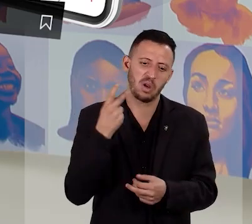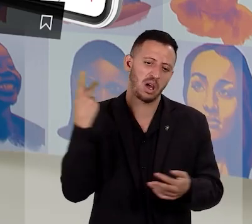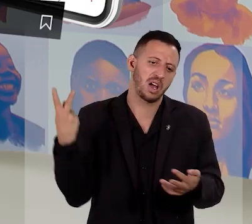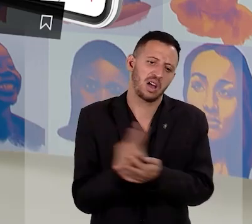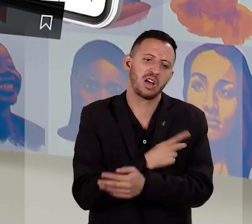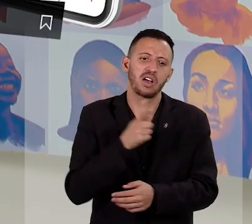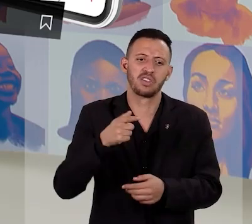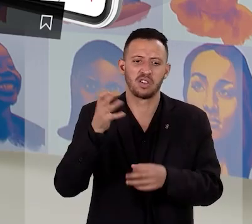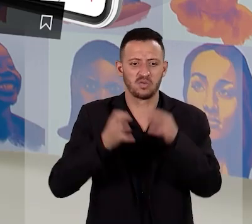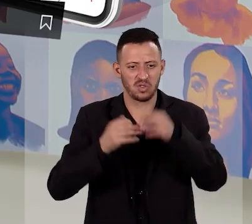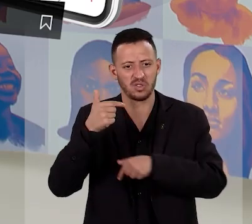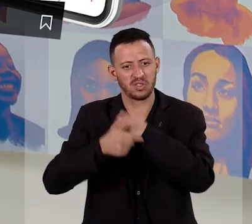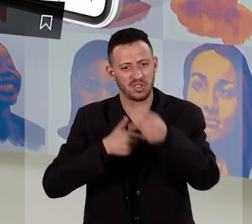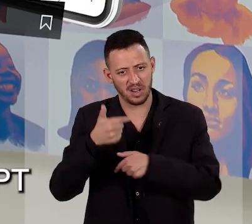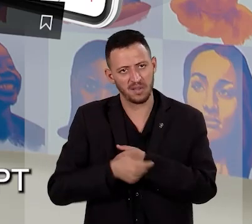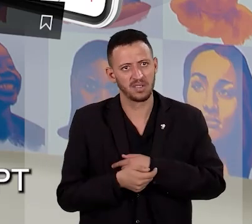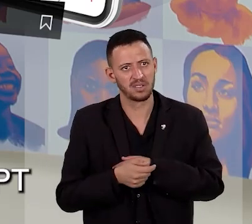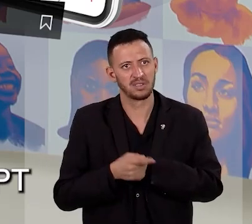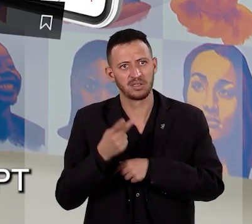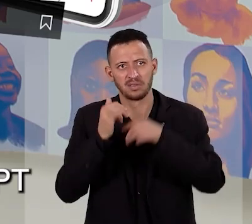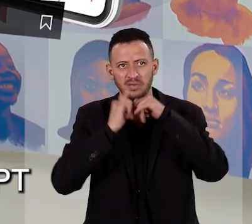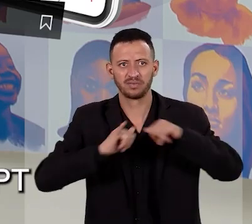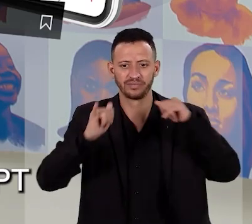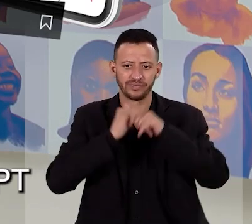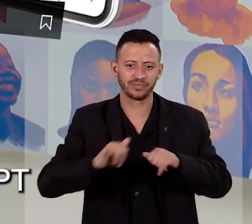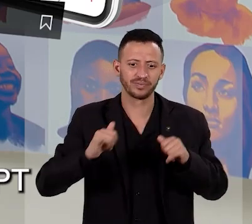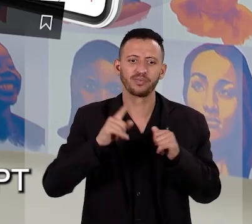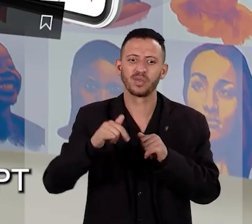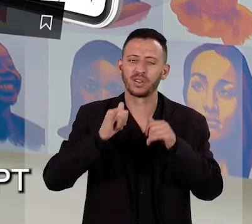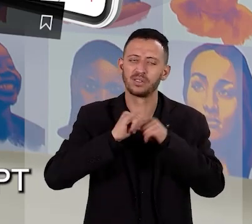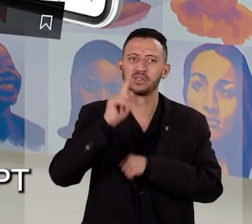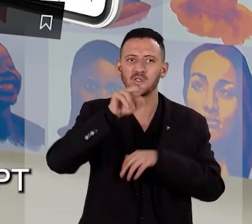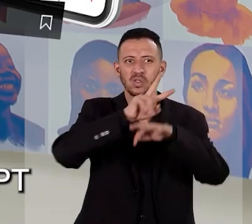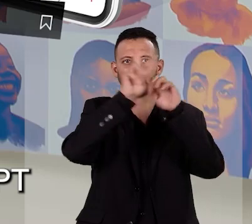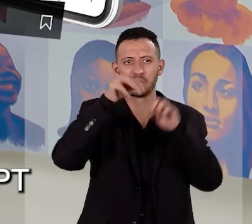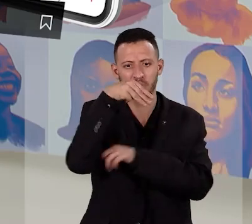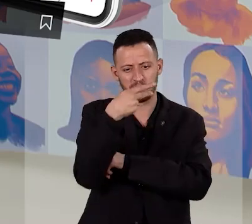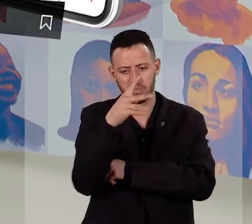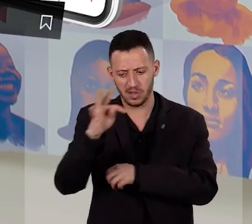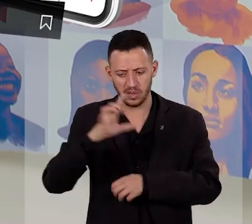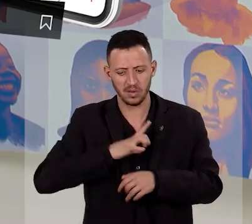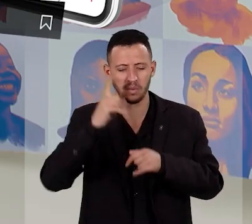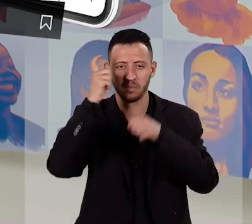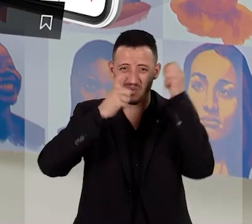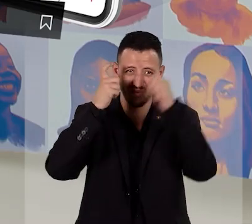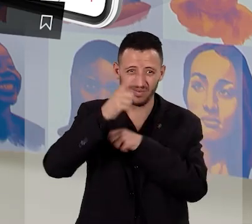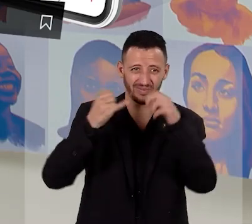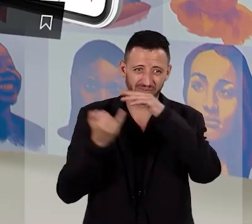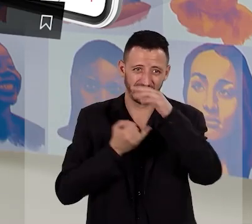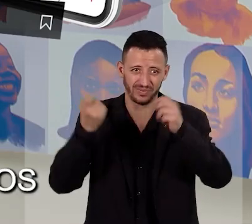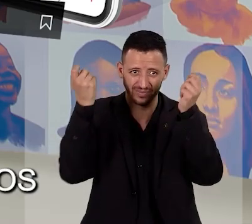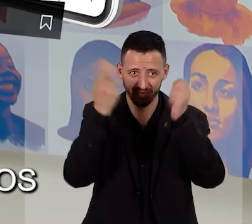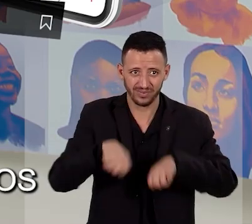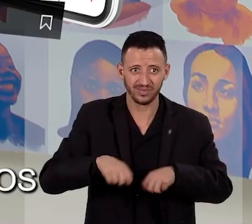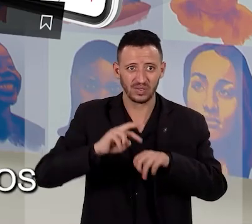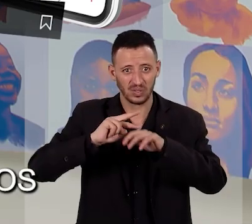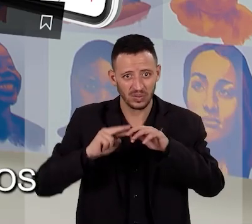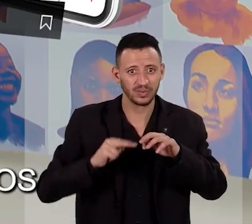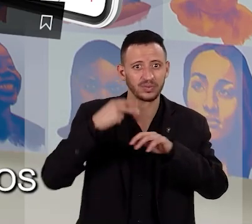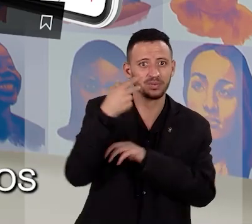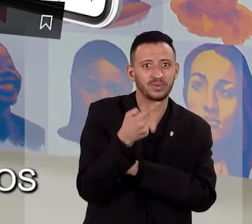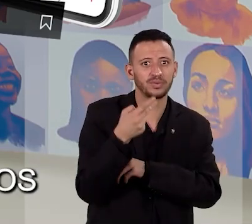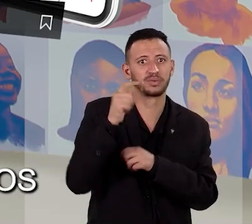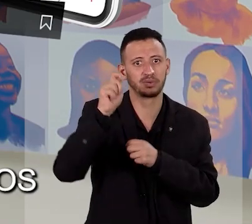novos casos na Justiça do Trabalho. A publicação destaca a nota do MPT sobre a preocupação da instituição com os